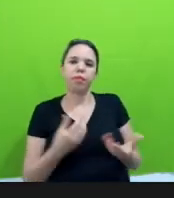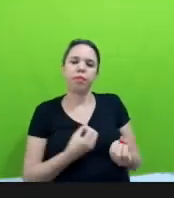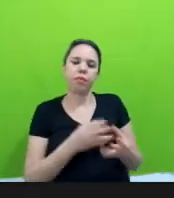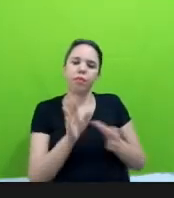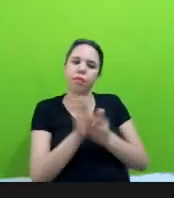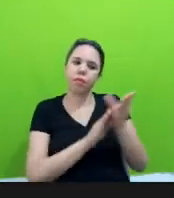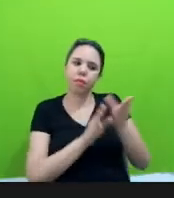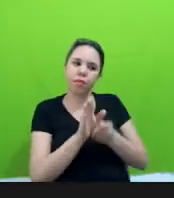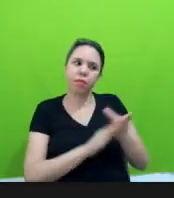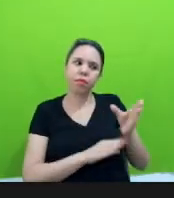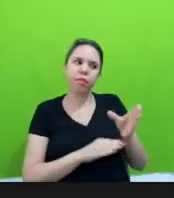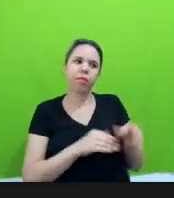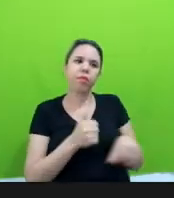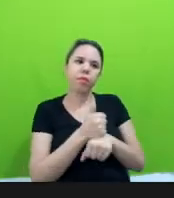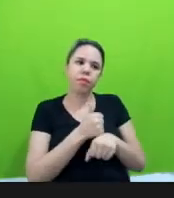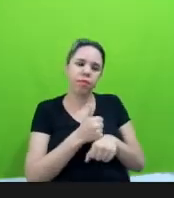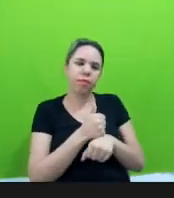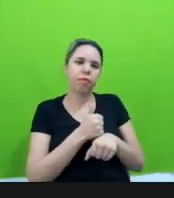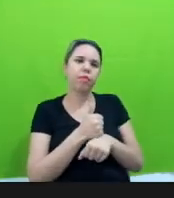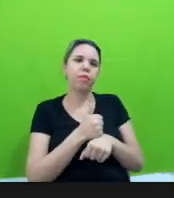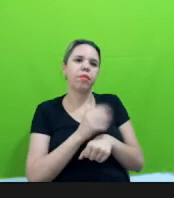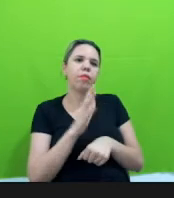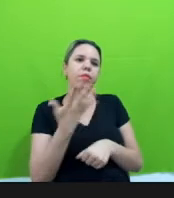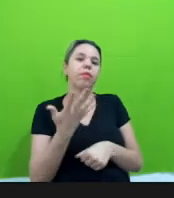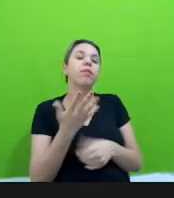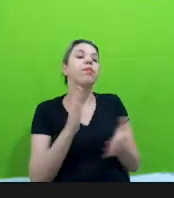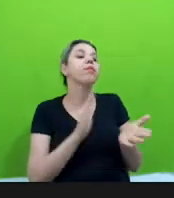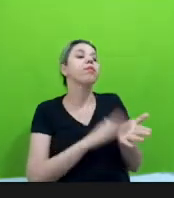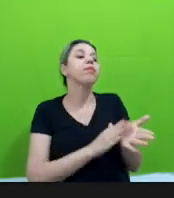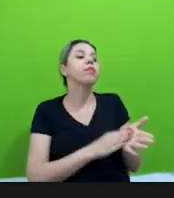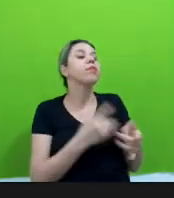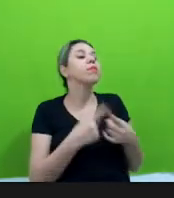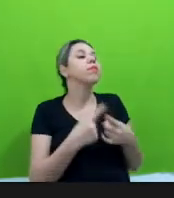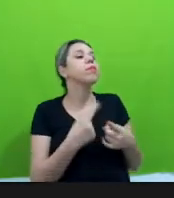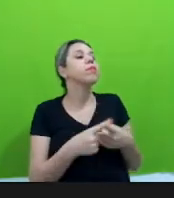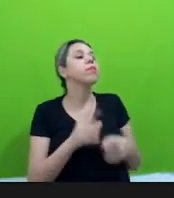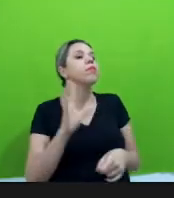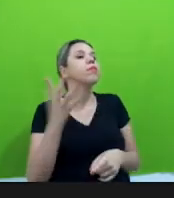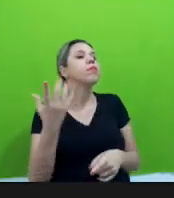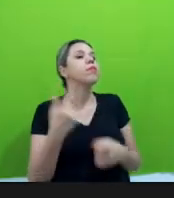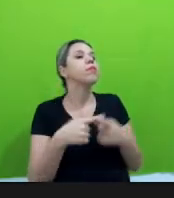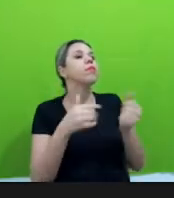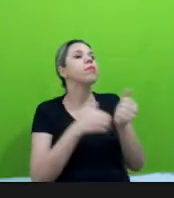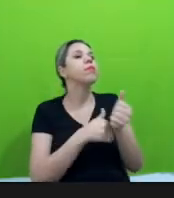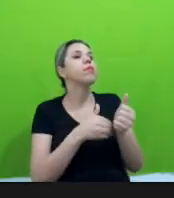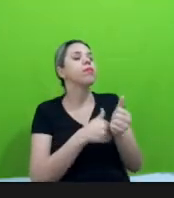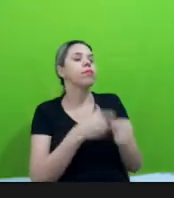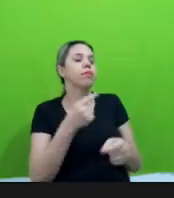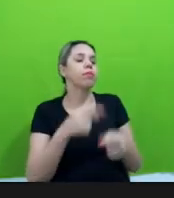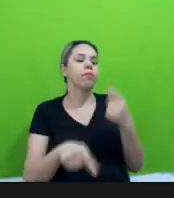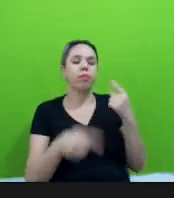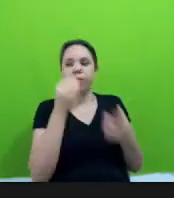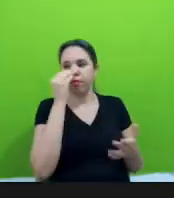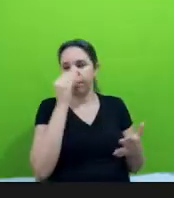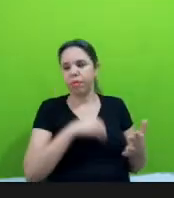servidores públicos quando você recorre contestando, principalmente com argumentos, fica difícil negar o pedido, né?